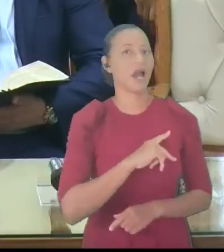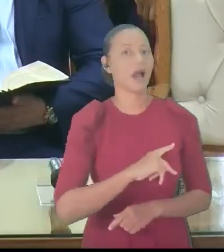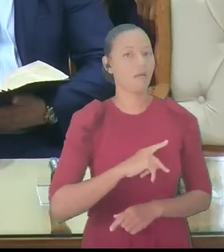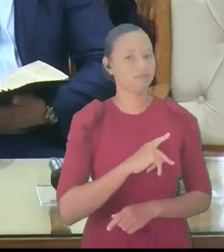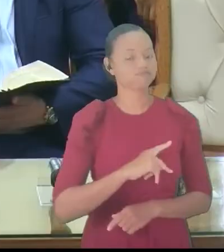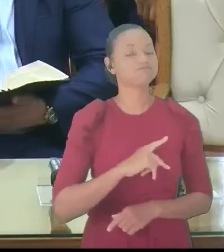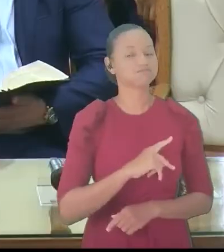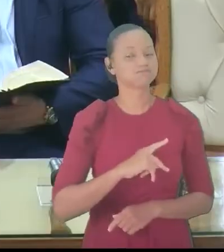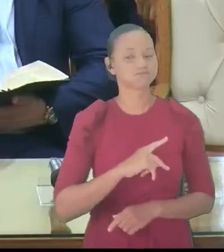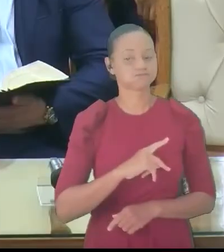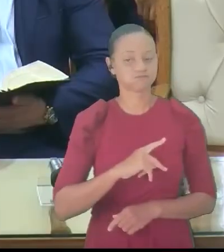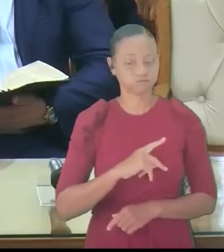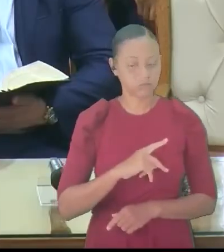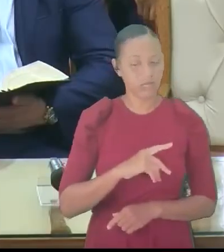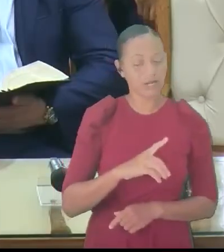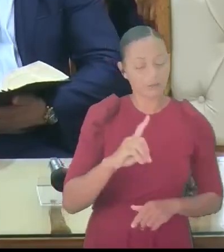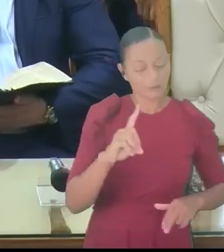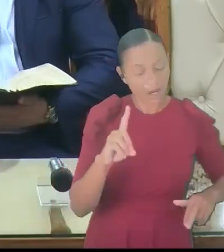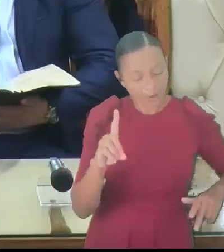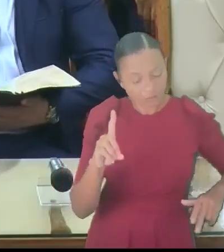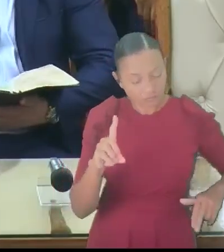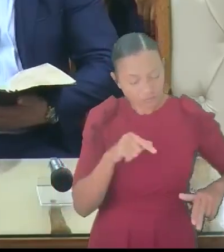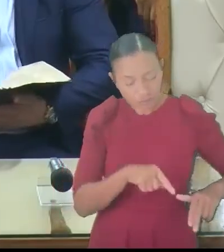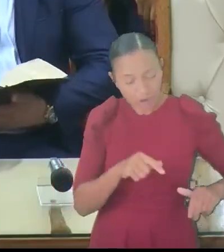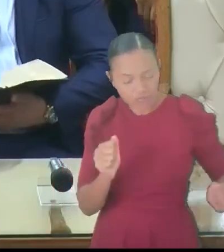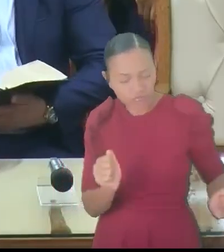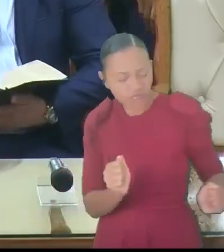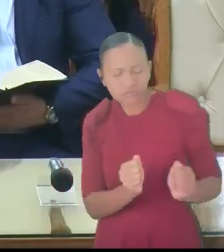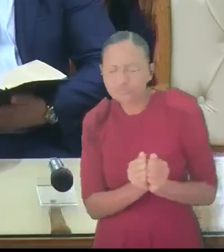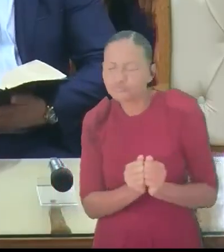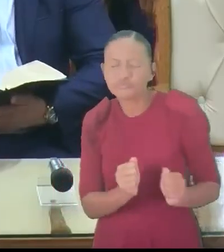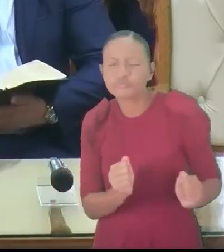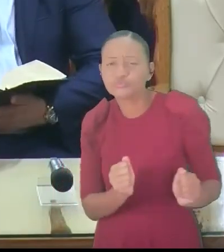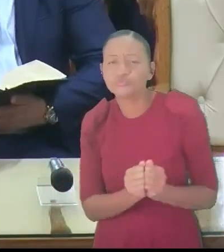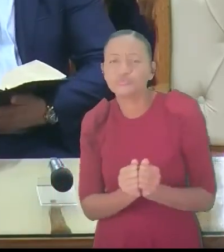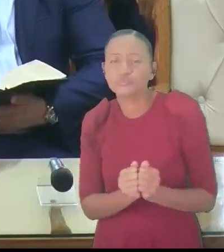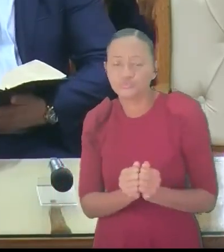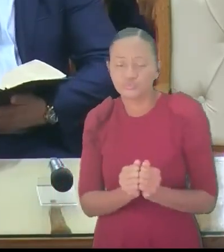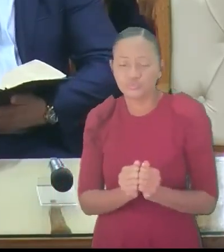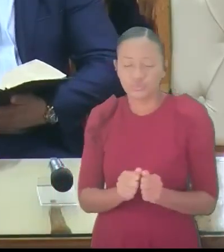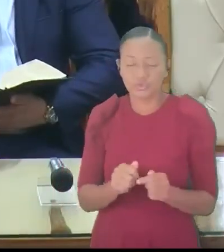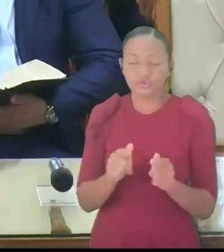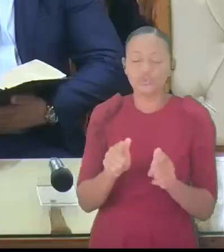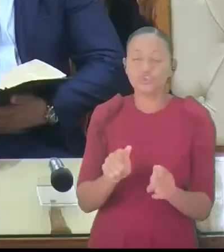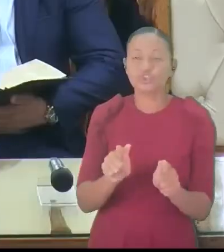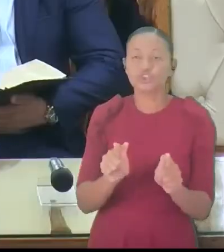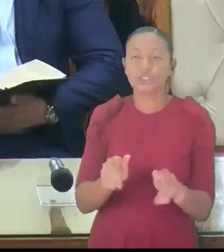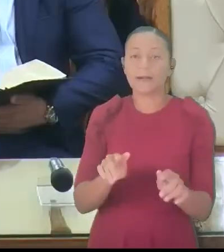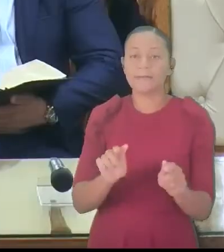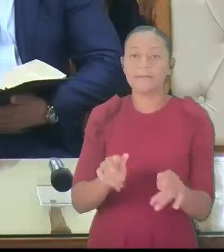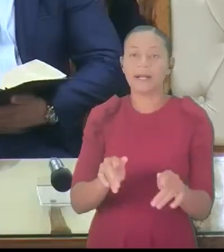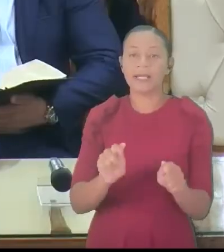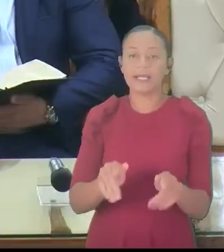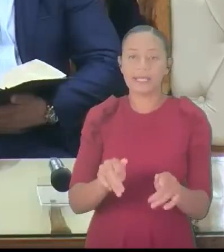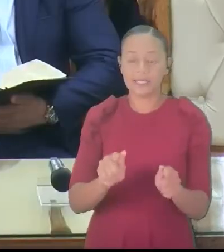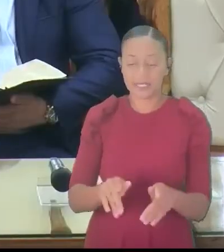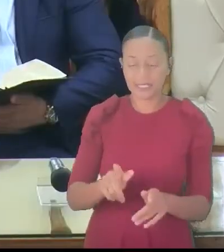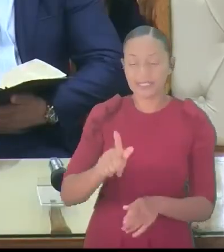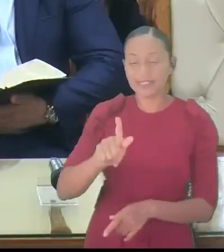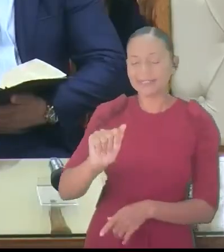foi criado aos pés de quem? Quem conhece a Bíblia? Foi criado aos pés de quem? Gamaliel, que era um dos